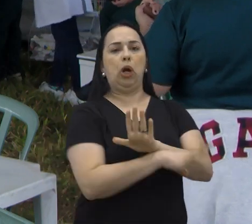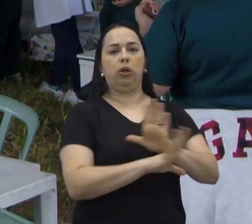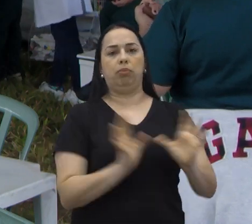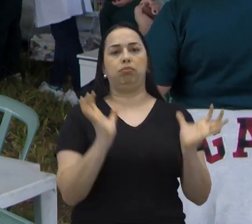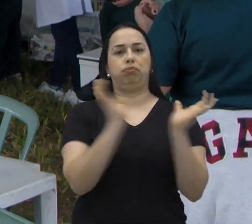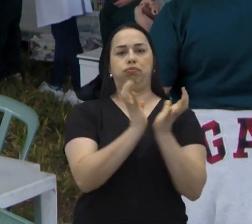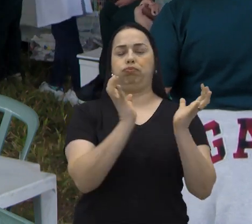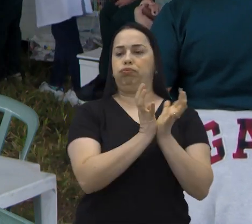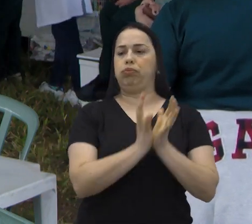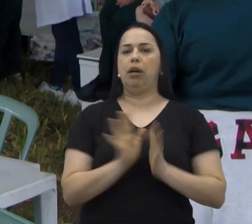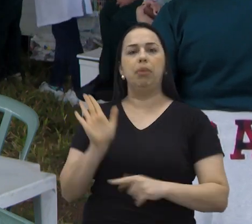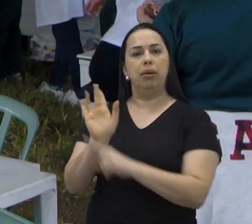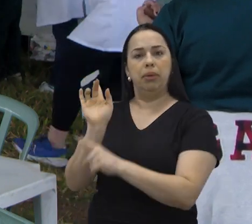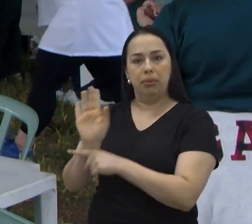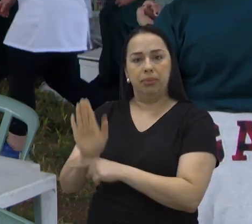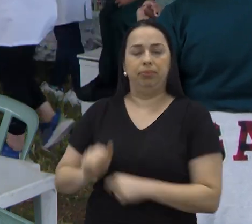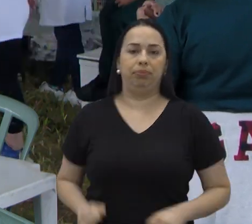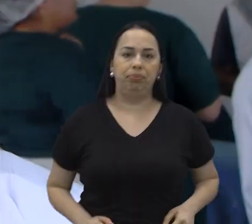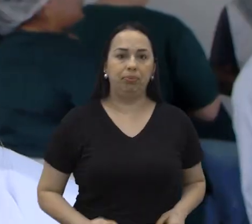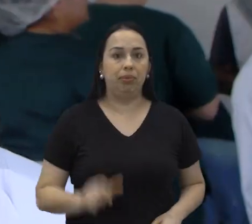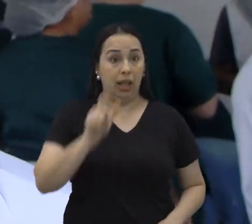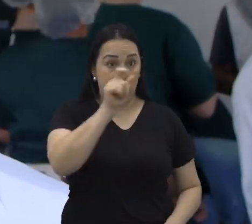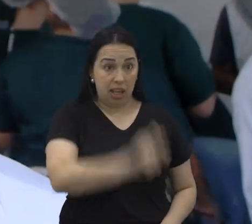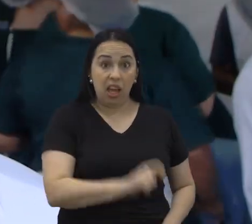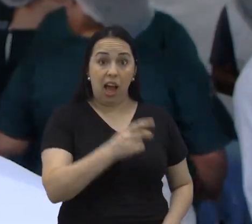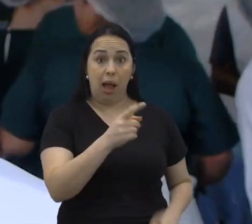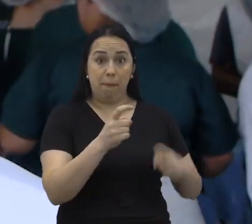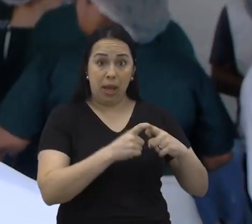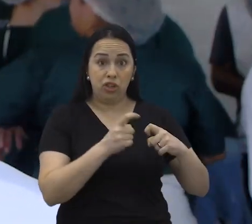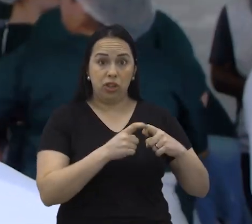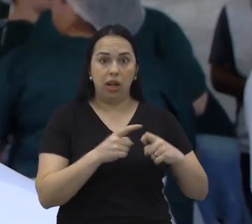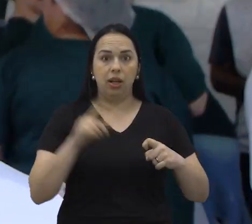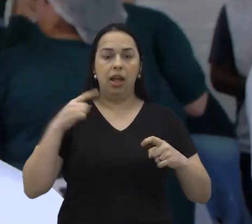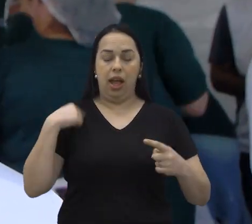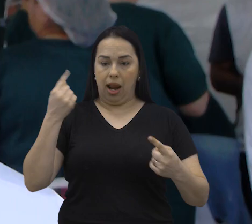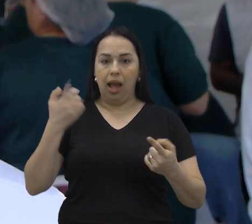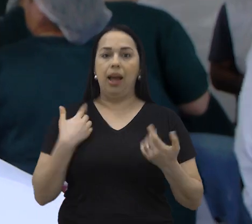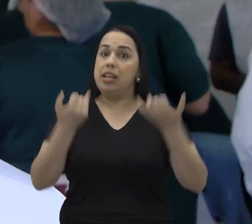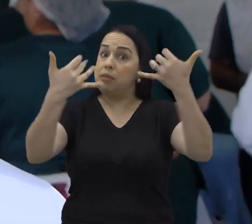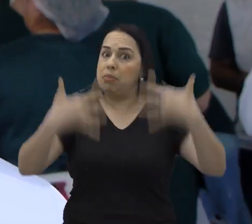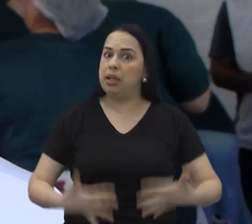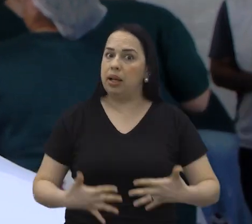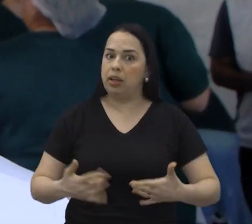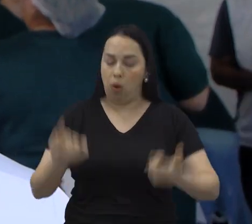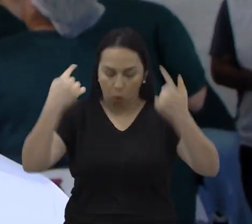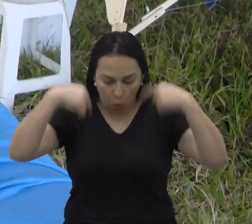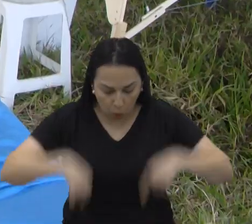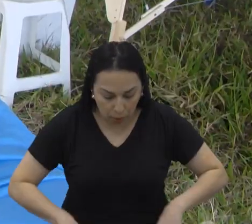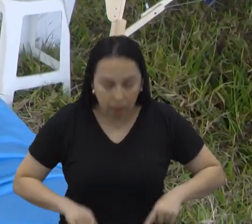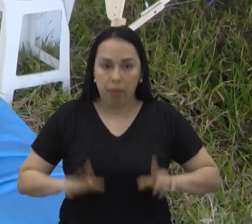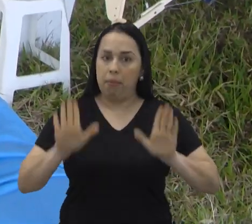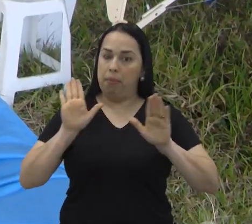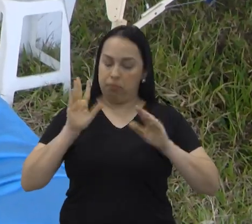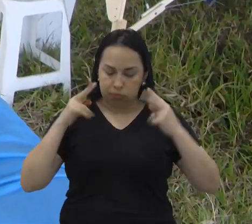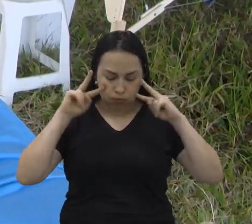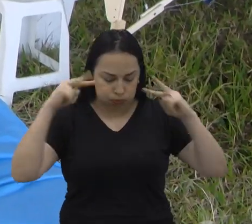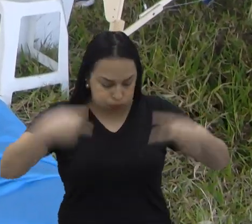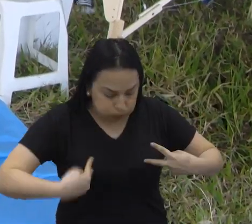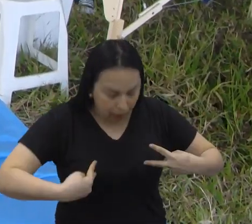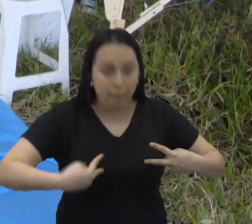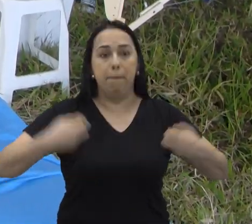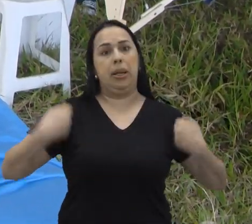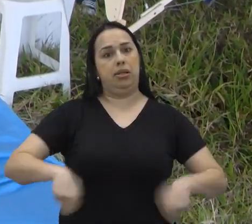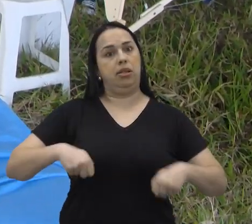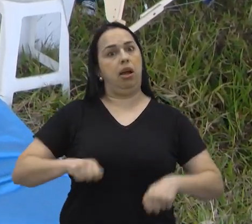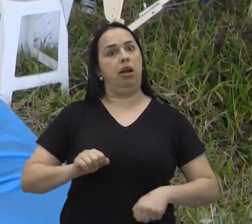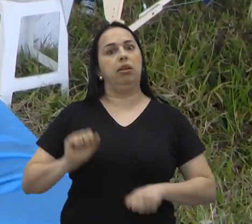gente está com a equipe pronta para atender. E a médica alerta para alguns sinais que o corpo dá como aviso de que é preciso